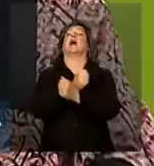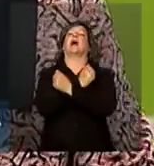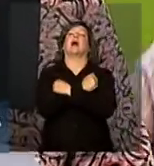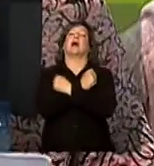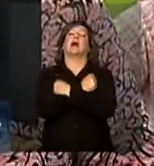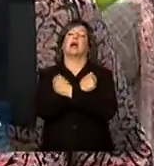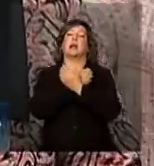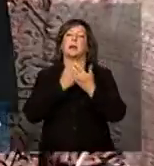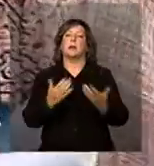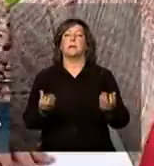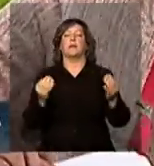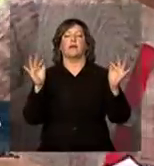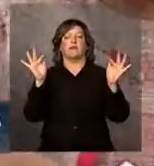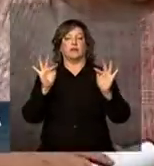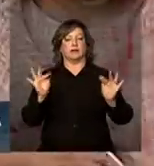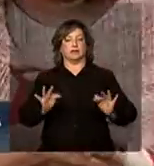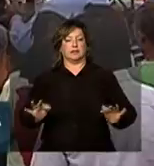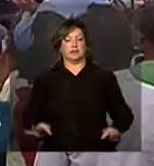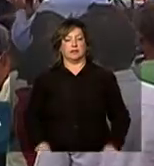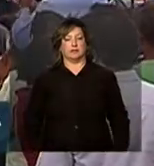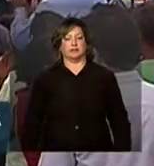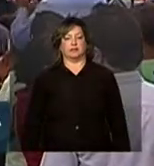abraço e muitas